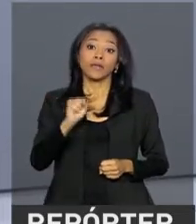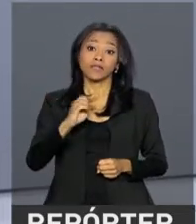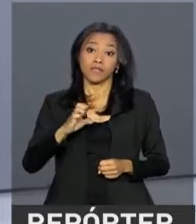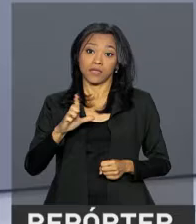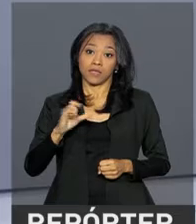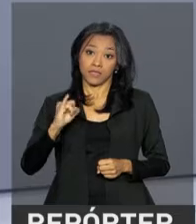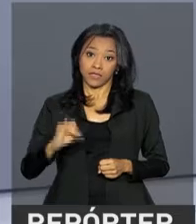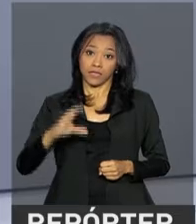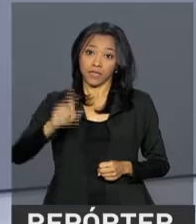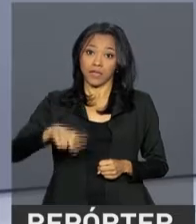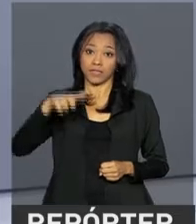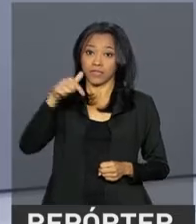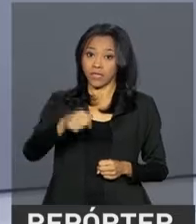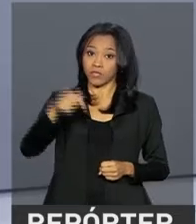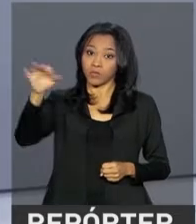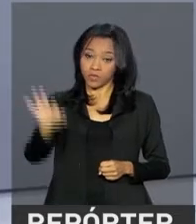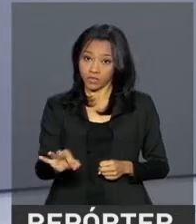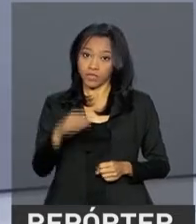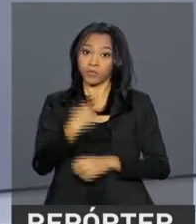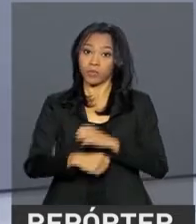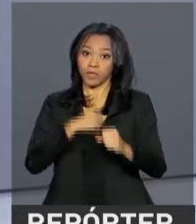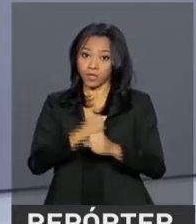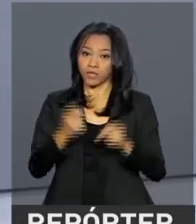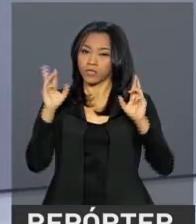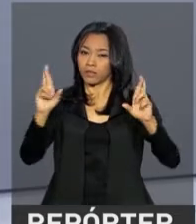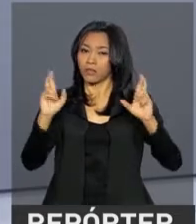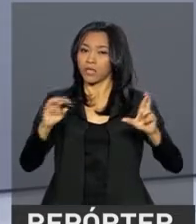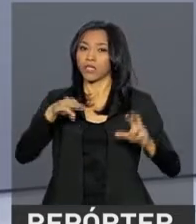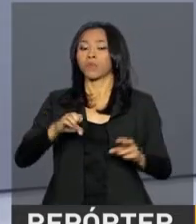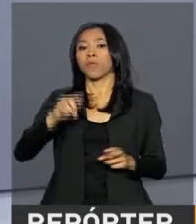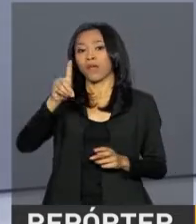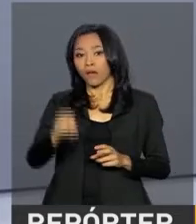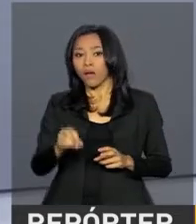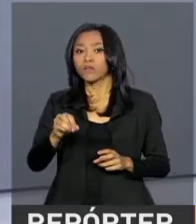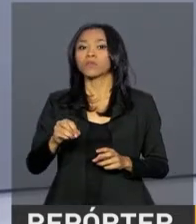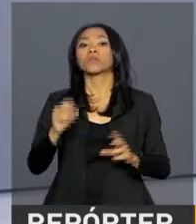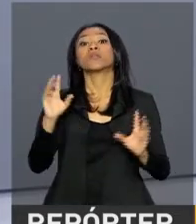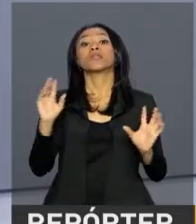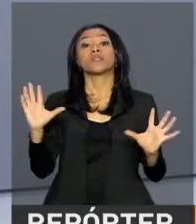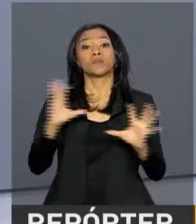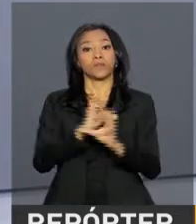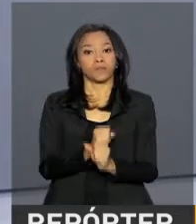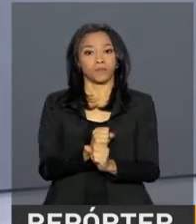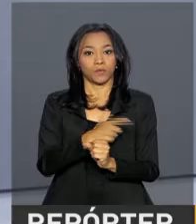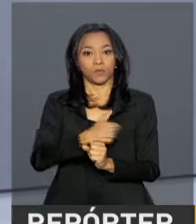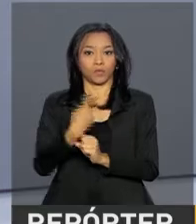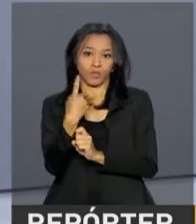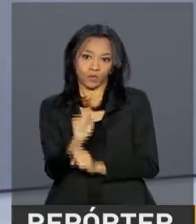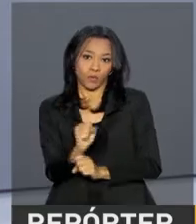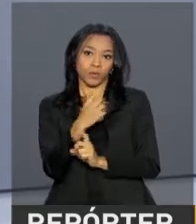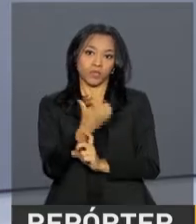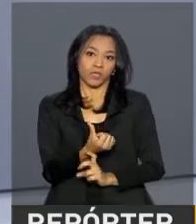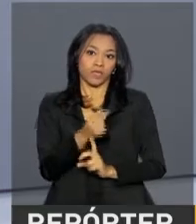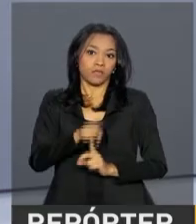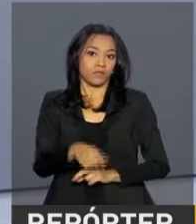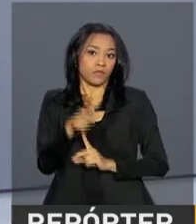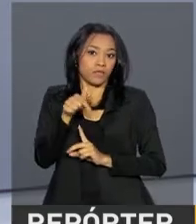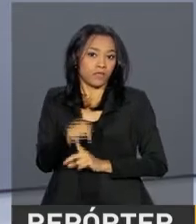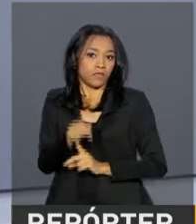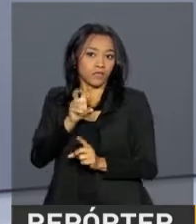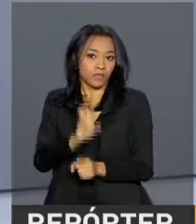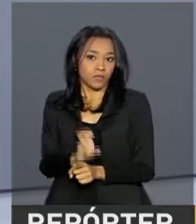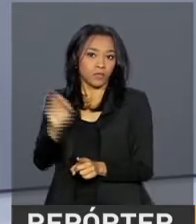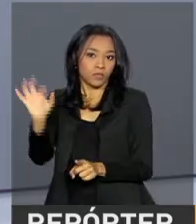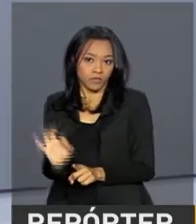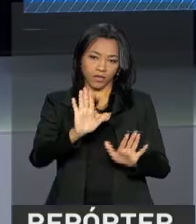em 7% ao ano ea expectativa do mercado financeiro é que feche 2018 em 6,75